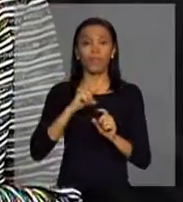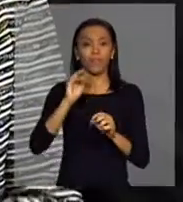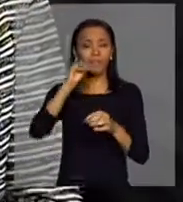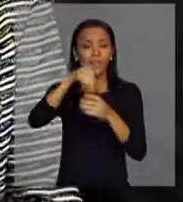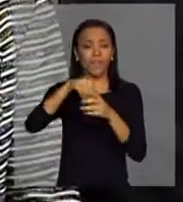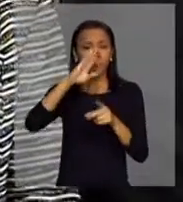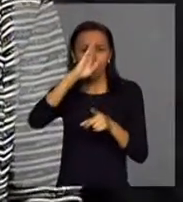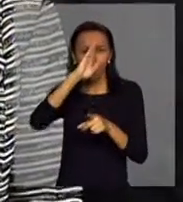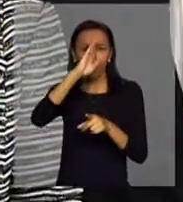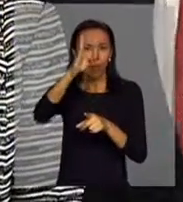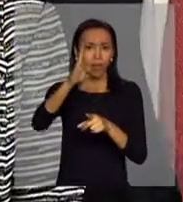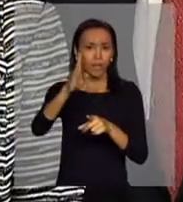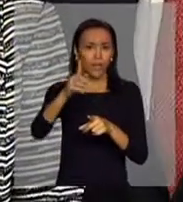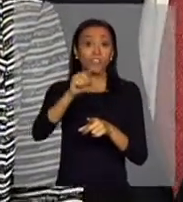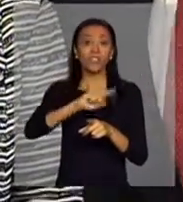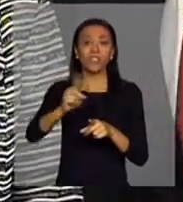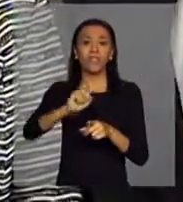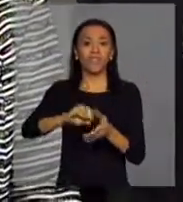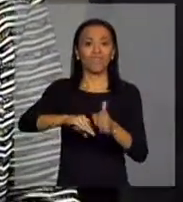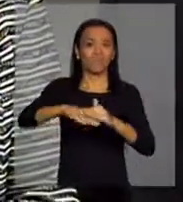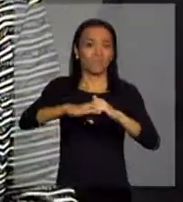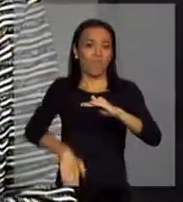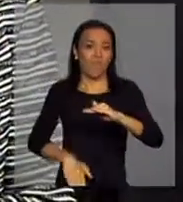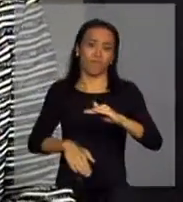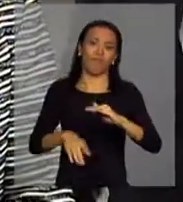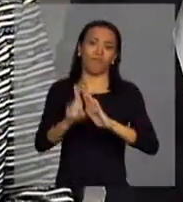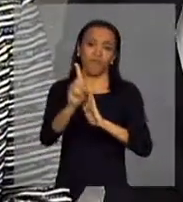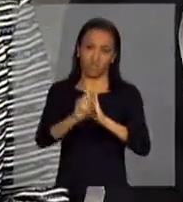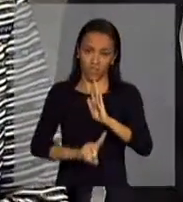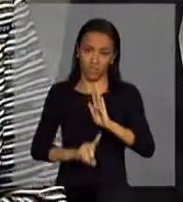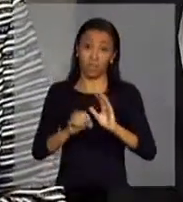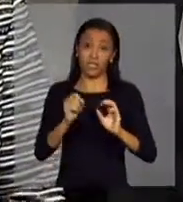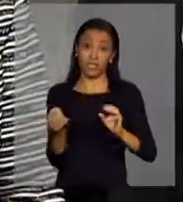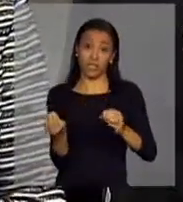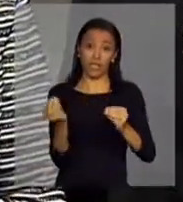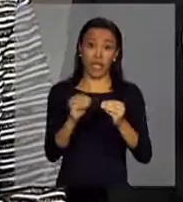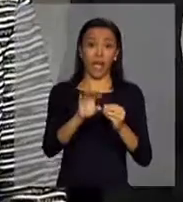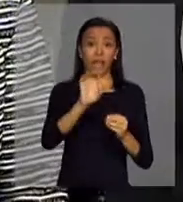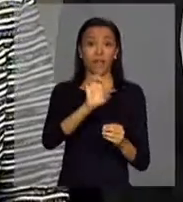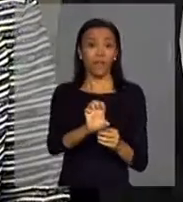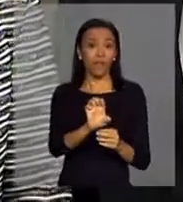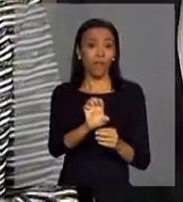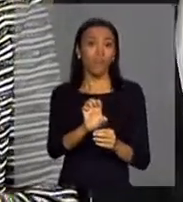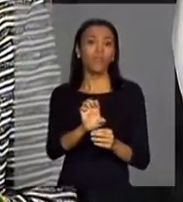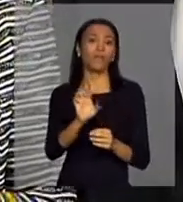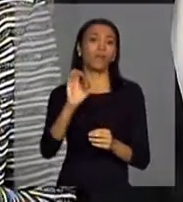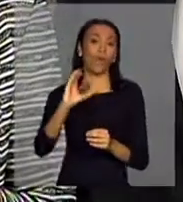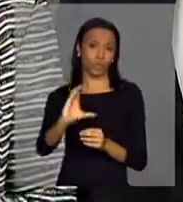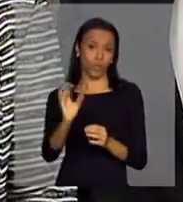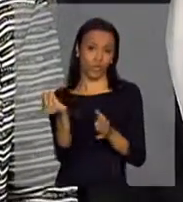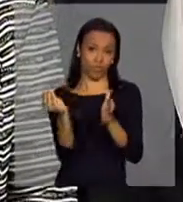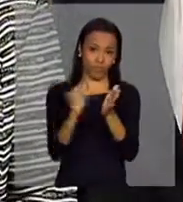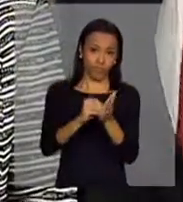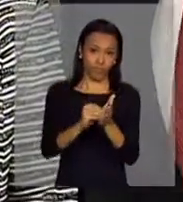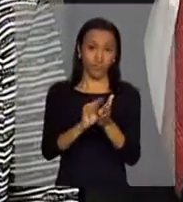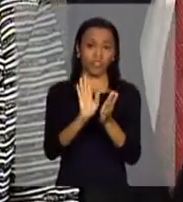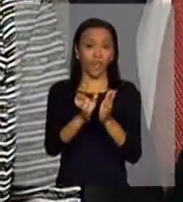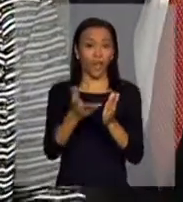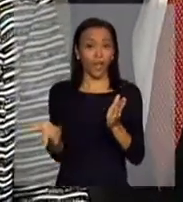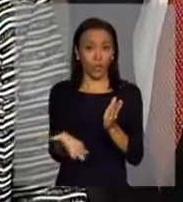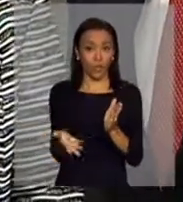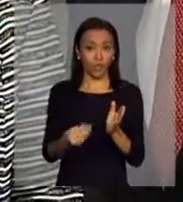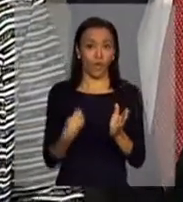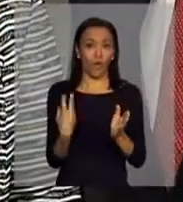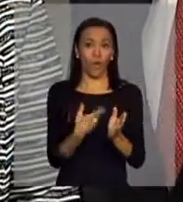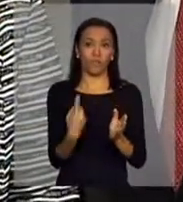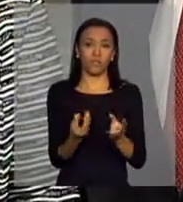prioridade a não precarização dos direitos, ou seja, aquilo que a emenda constitucional teve como objetivo é o que nós estamos entregando